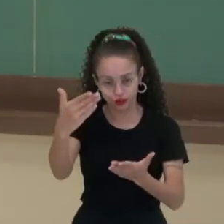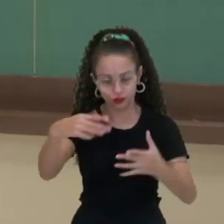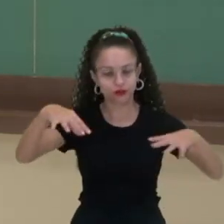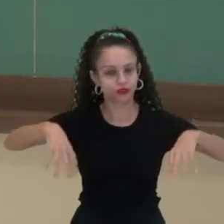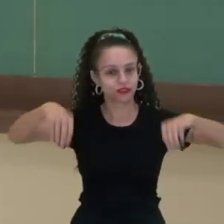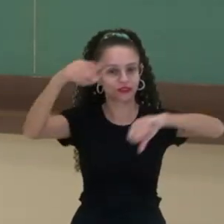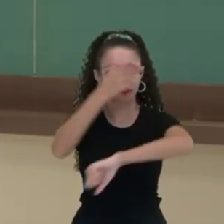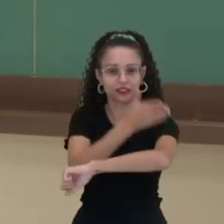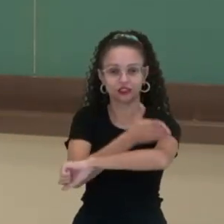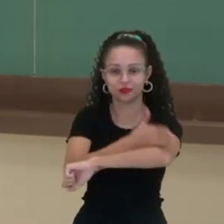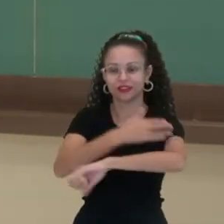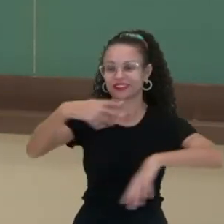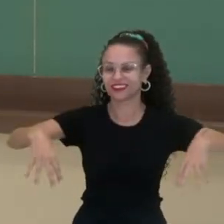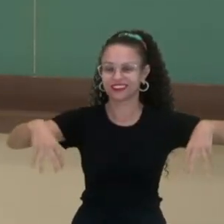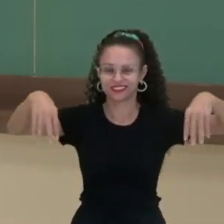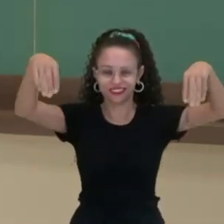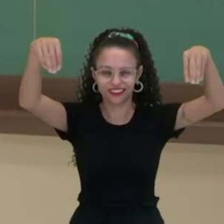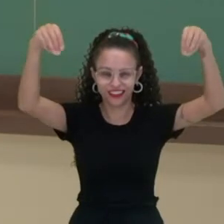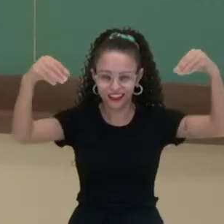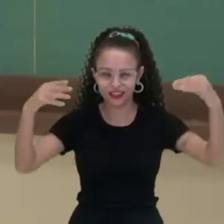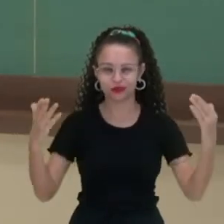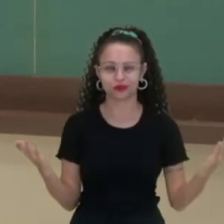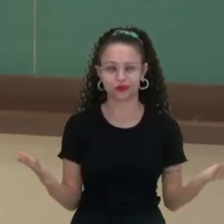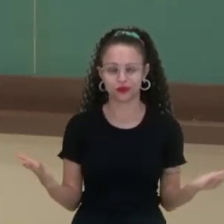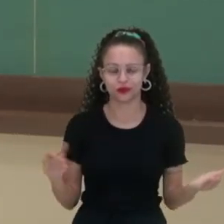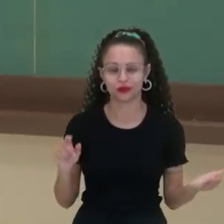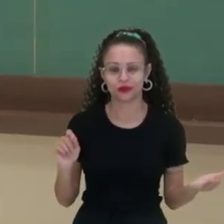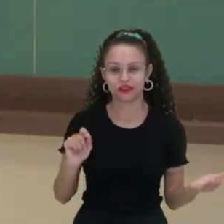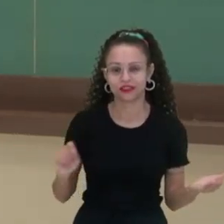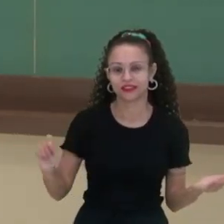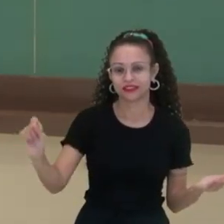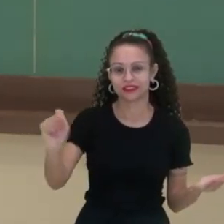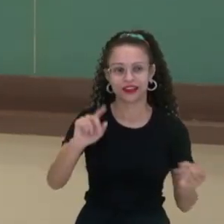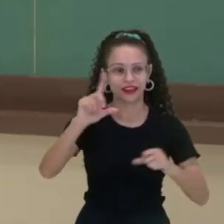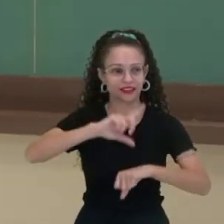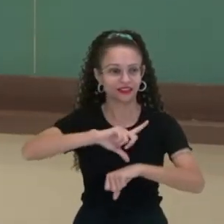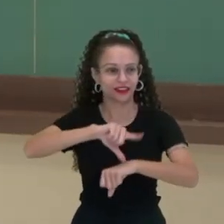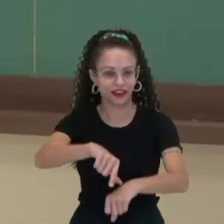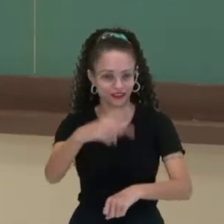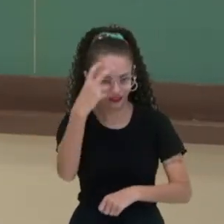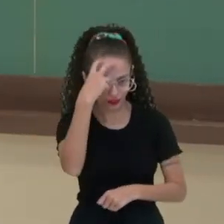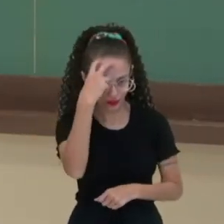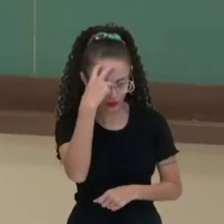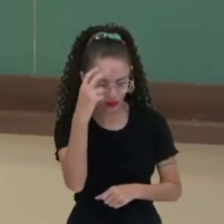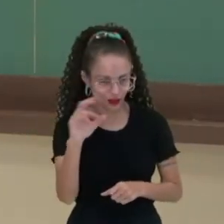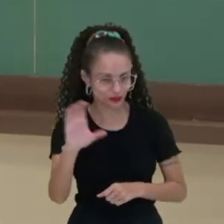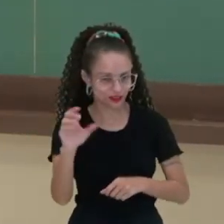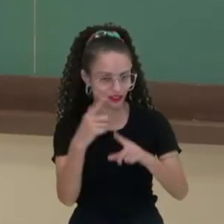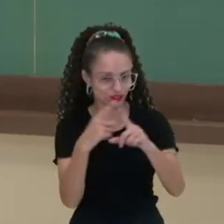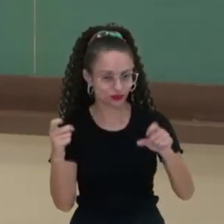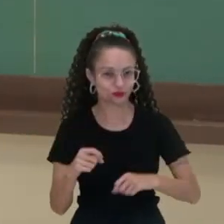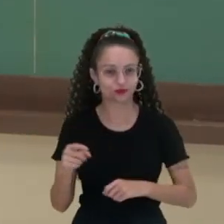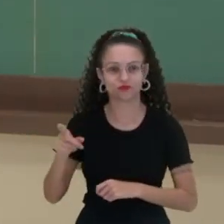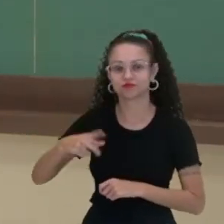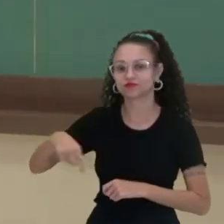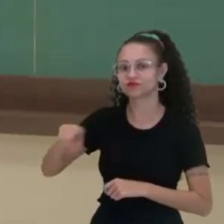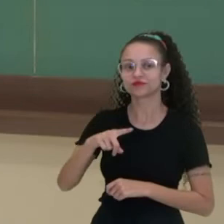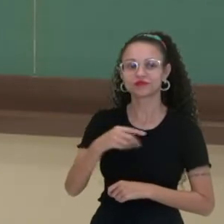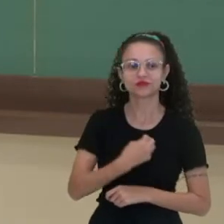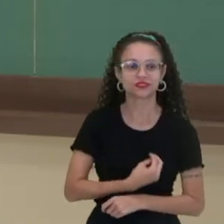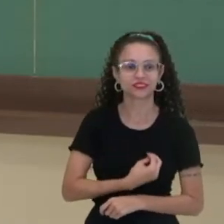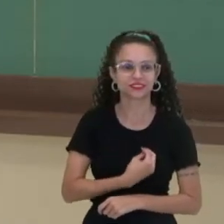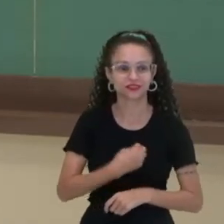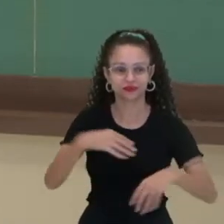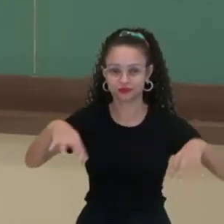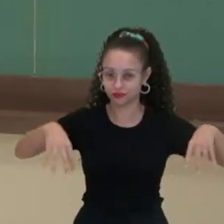céu, aqueles castelos, aqueles atrasos culturais e científicos, os caras estavam vivendo na